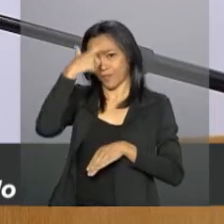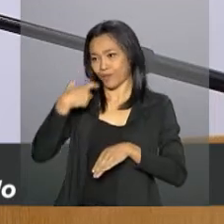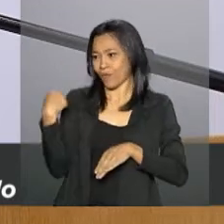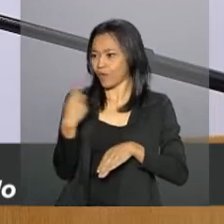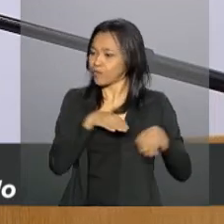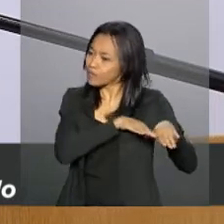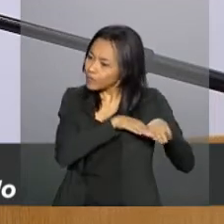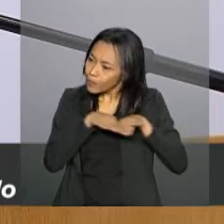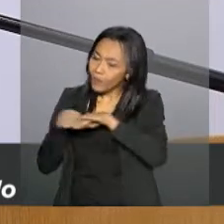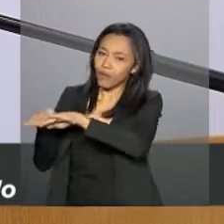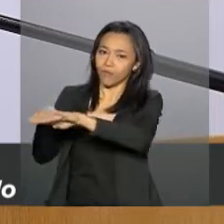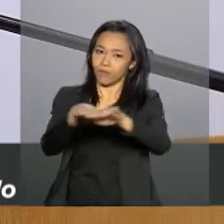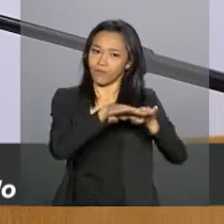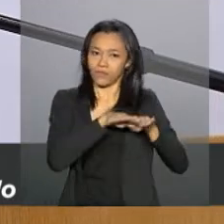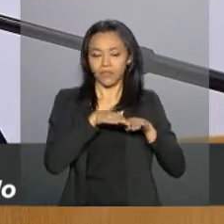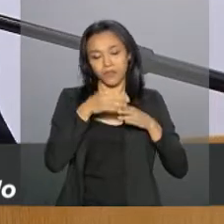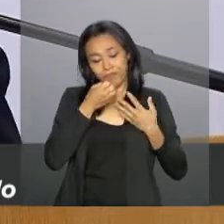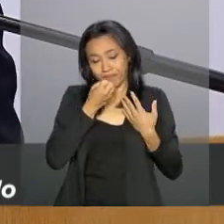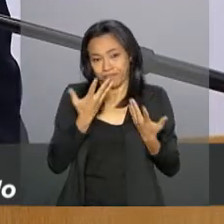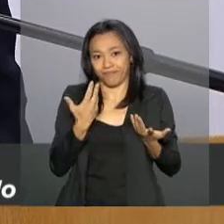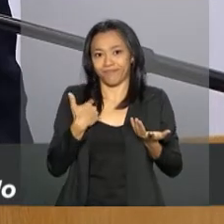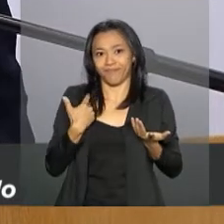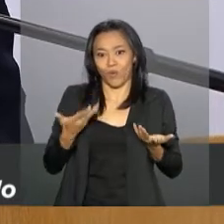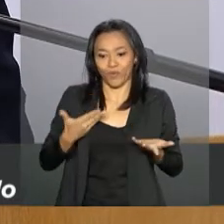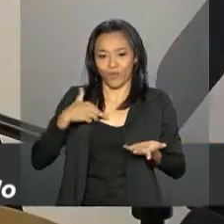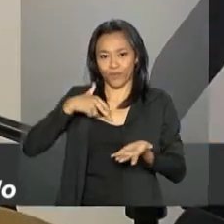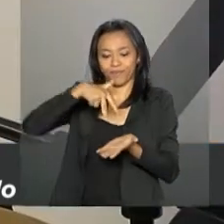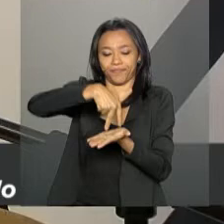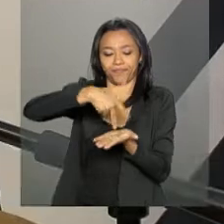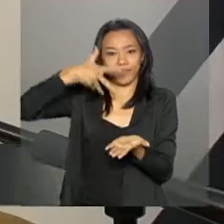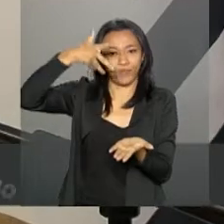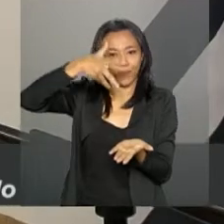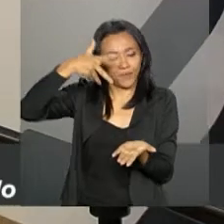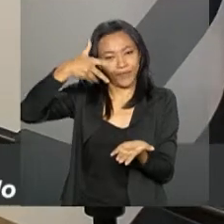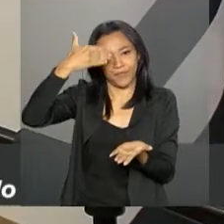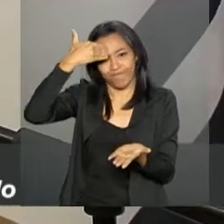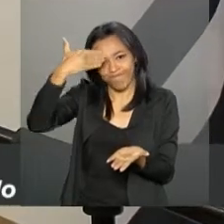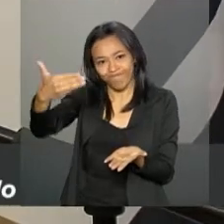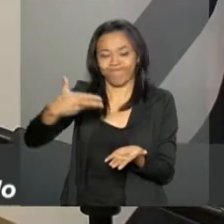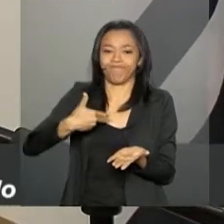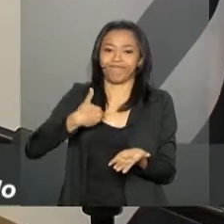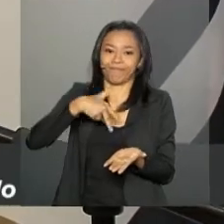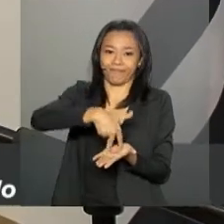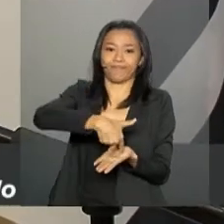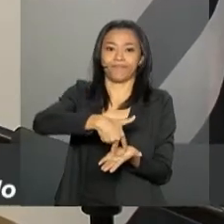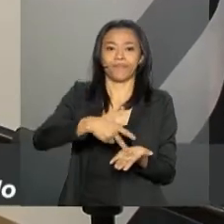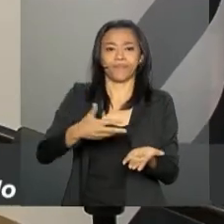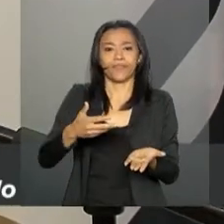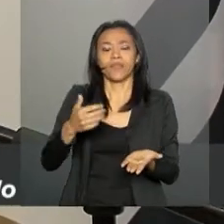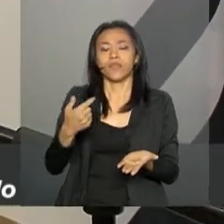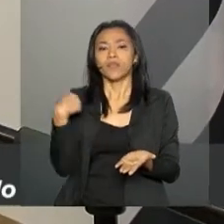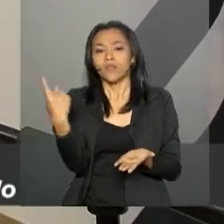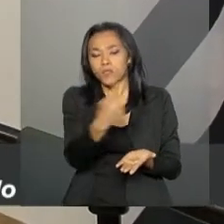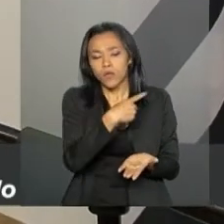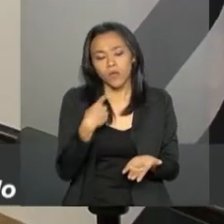privilégio que me concedam a palavra neste momento. Digo iguais, porque aqui nós estamos inaugurando